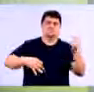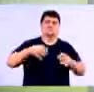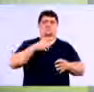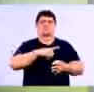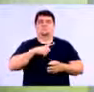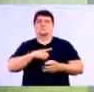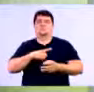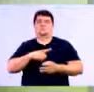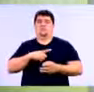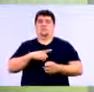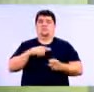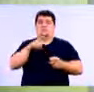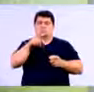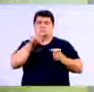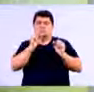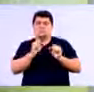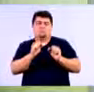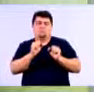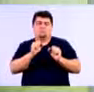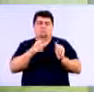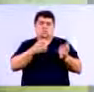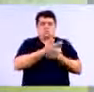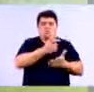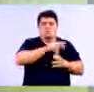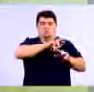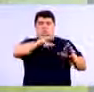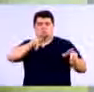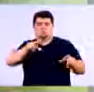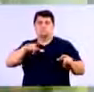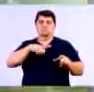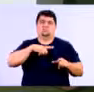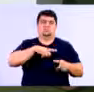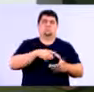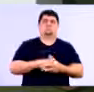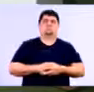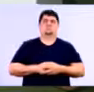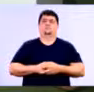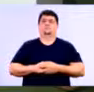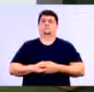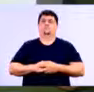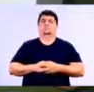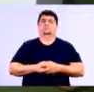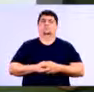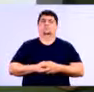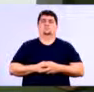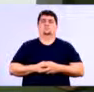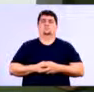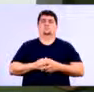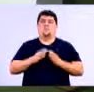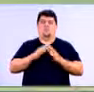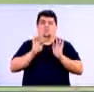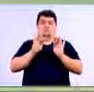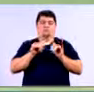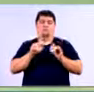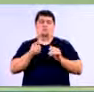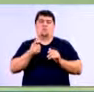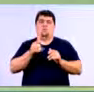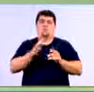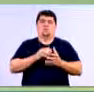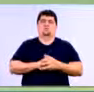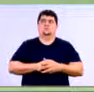clientes, e aí você vai fazer a aquisição desses produtos e aplicar seus recursos. E para concluir, a gente colocou